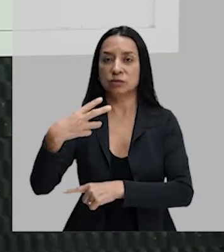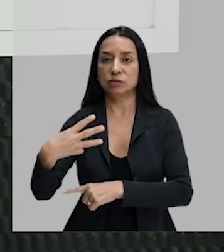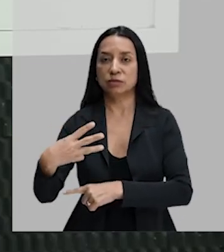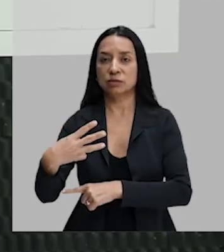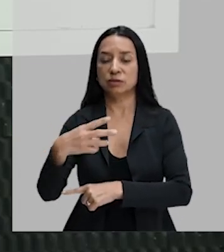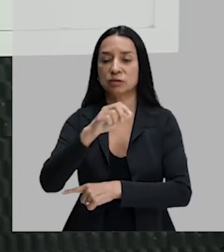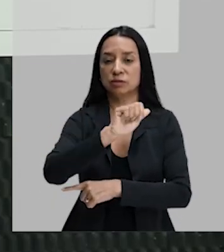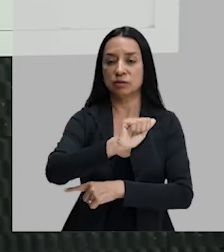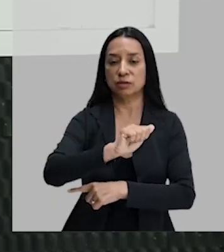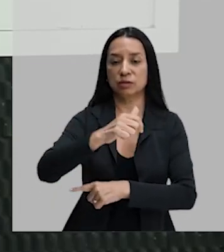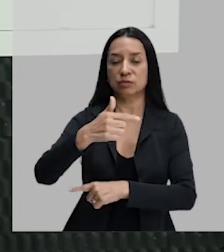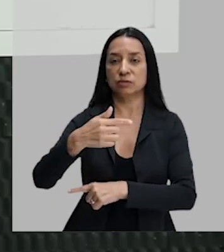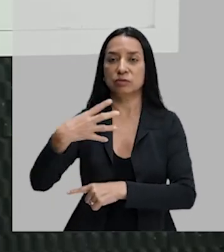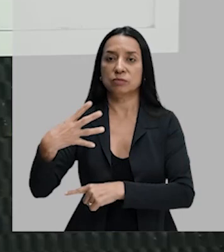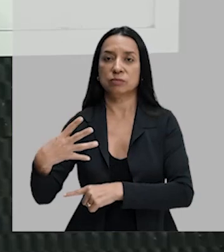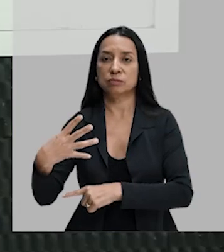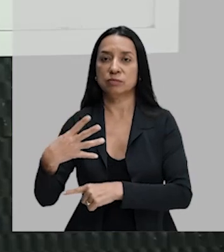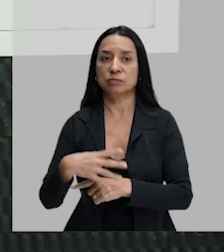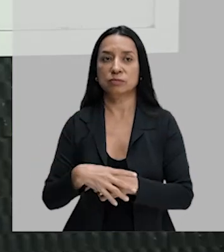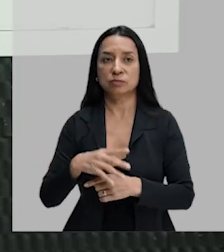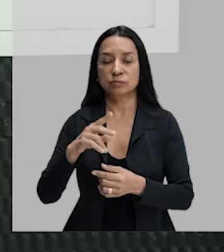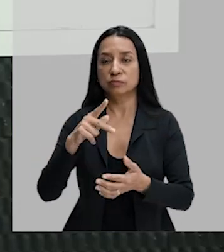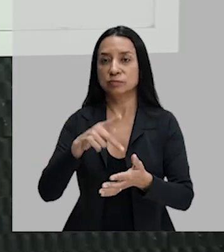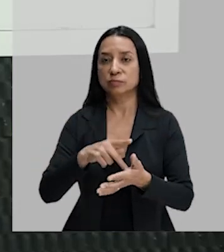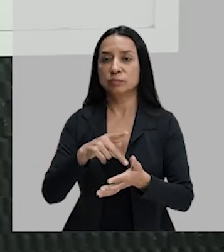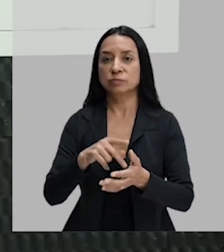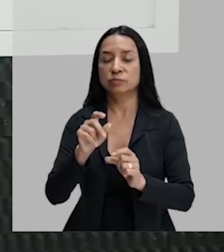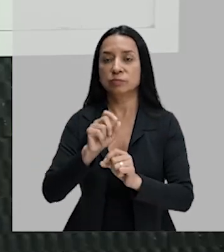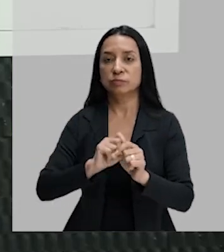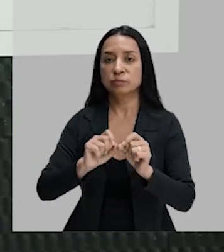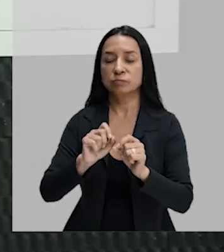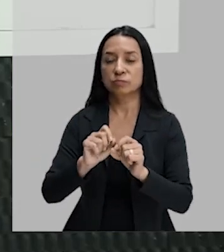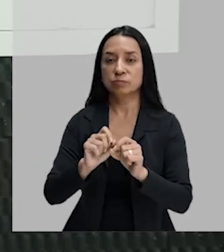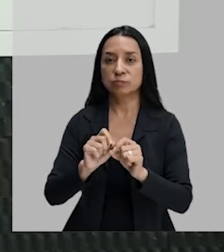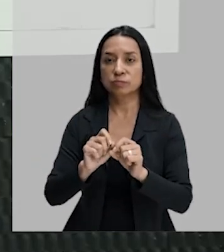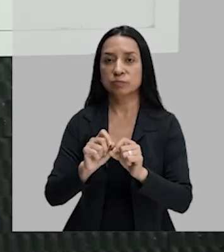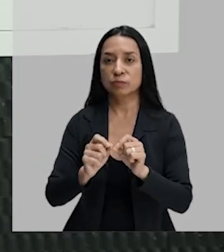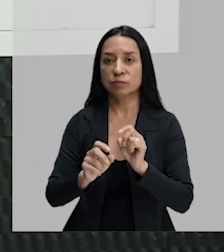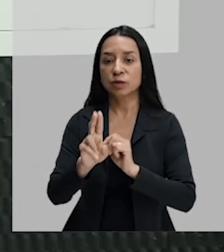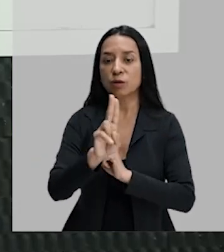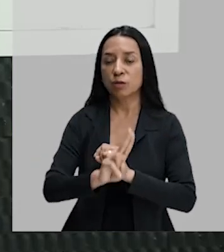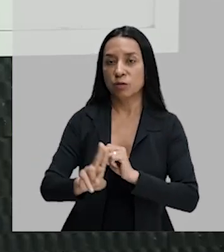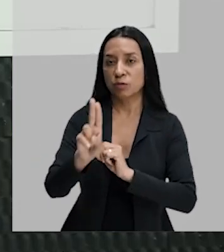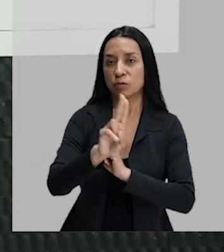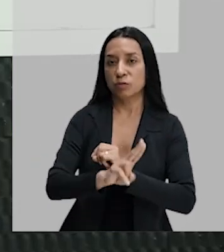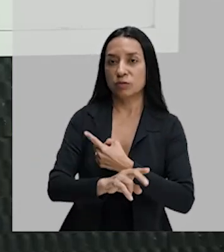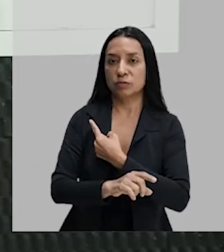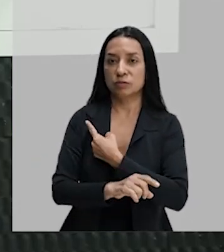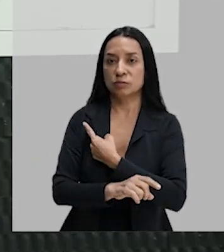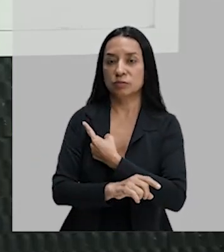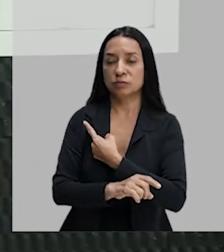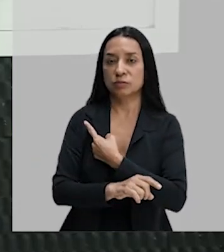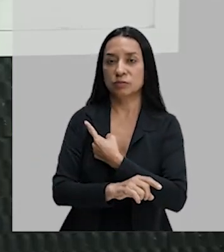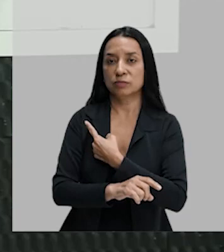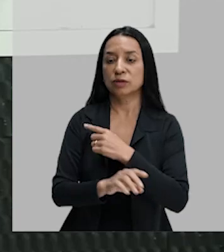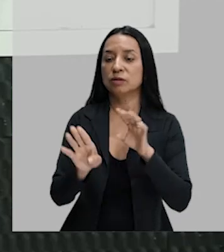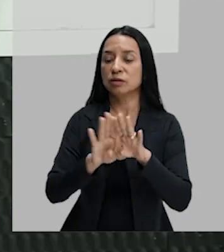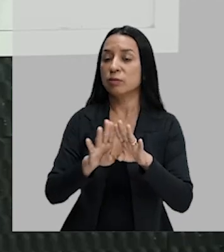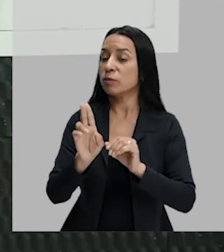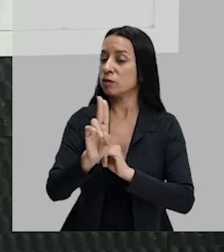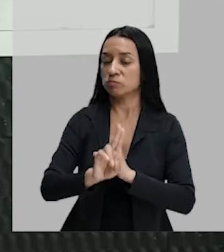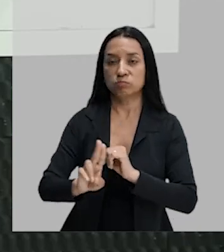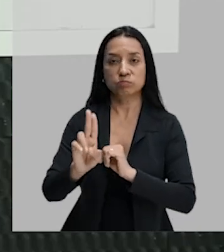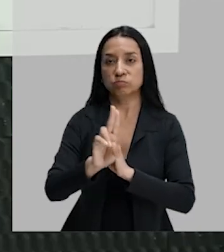e o a 24 na verdade esse aqui ó não vou usar nem esse aqui e não vou usar